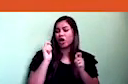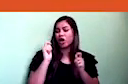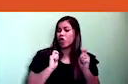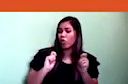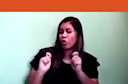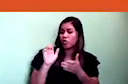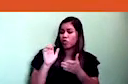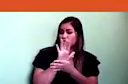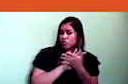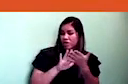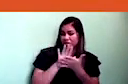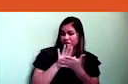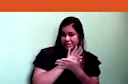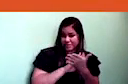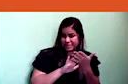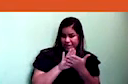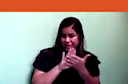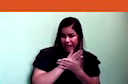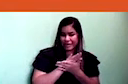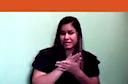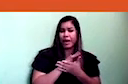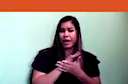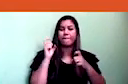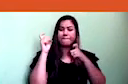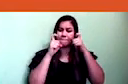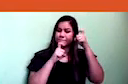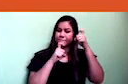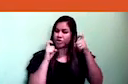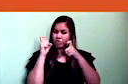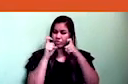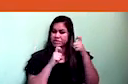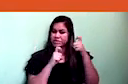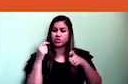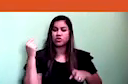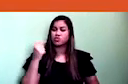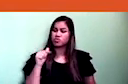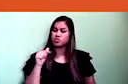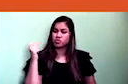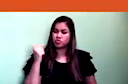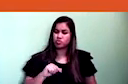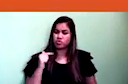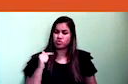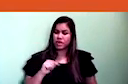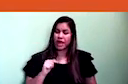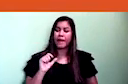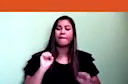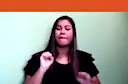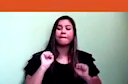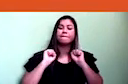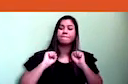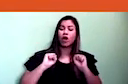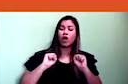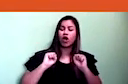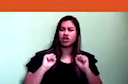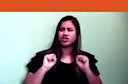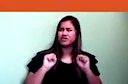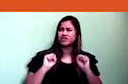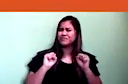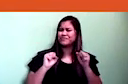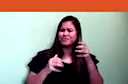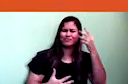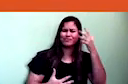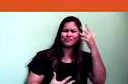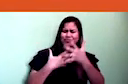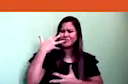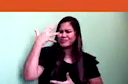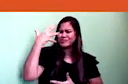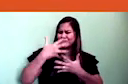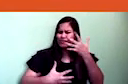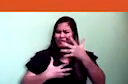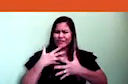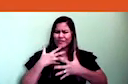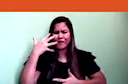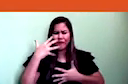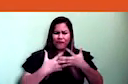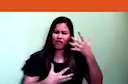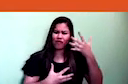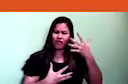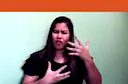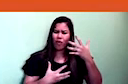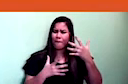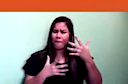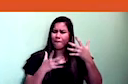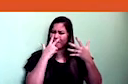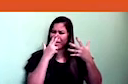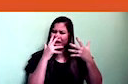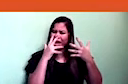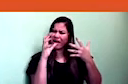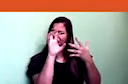não tiver uma preocupação com eles, eles podem trazer distorções. E essas distorções, né, é que